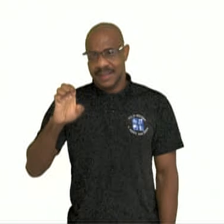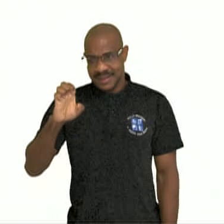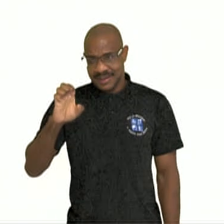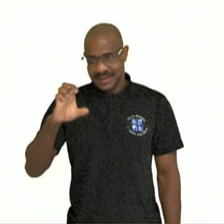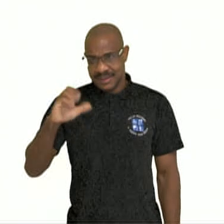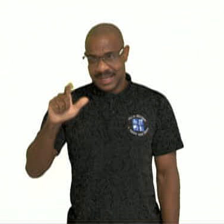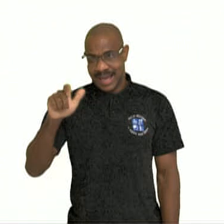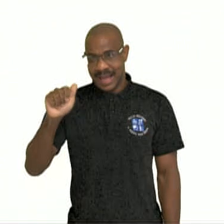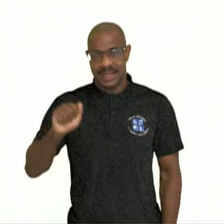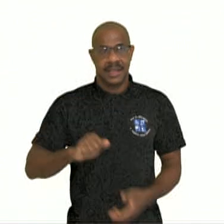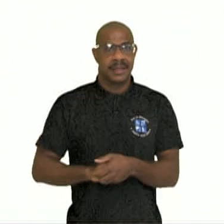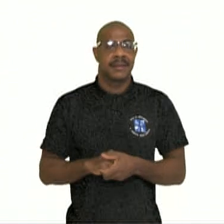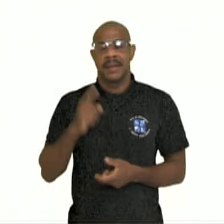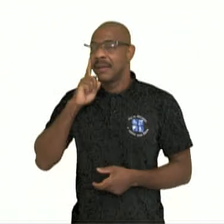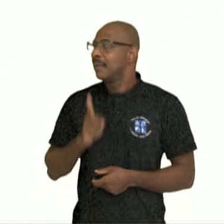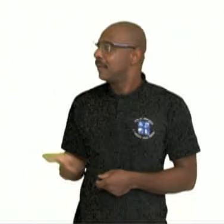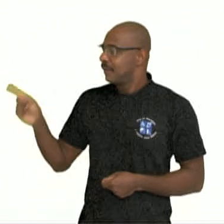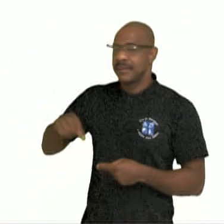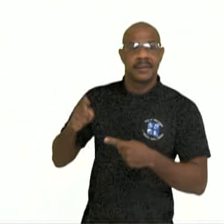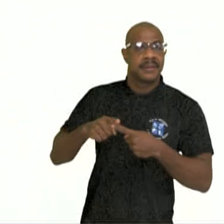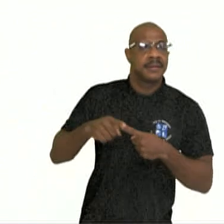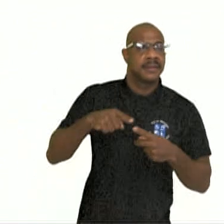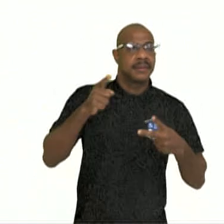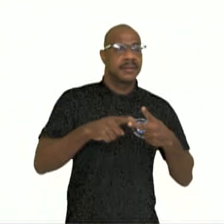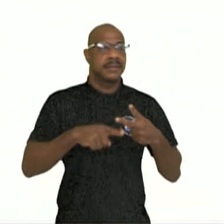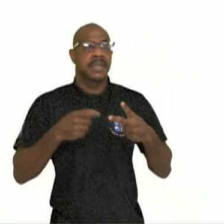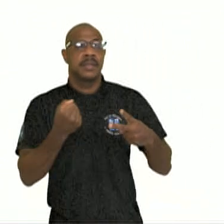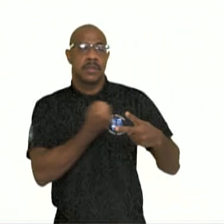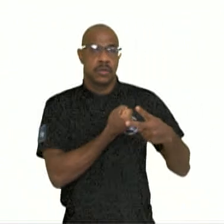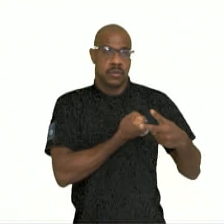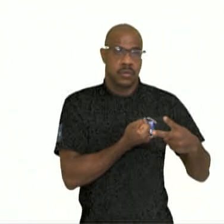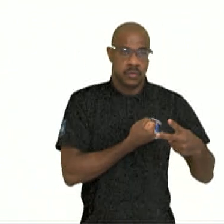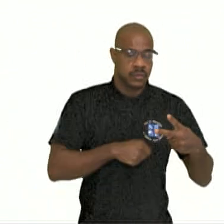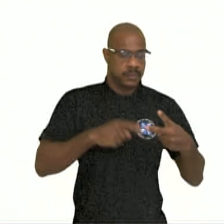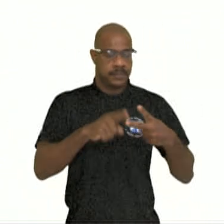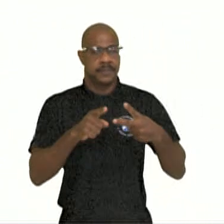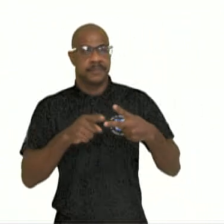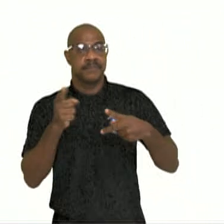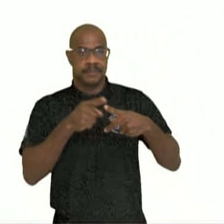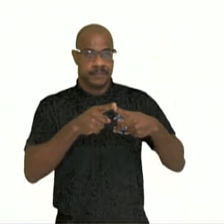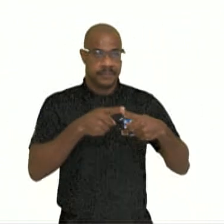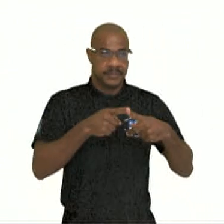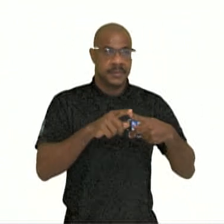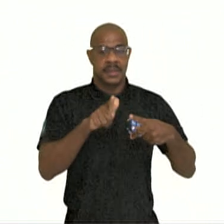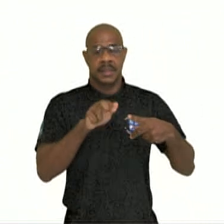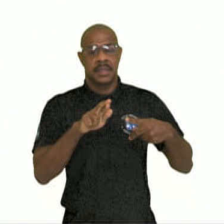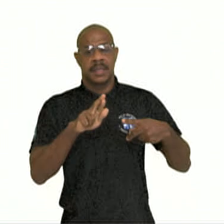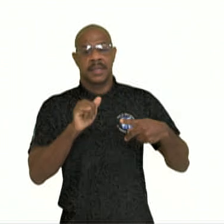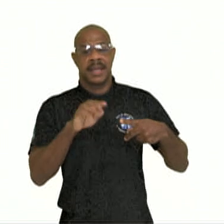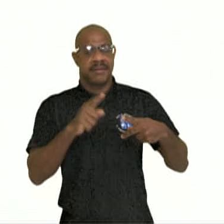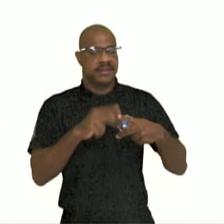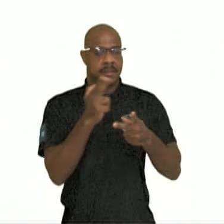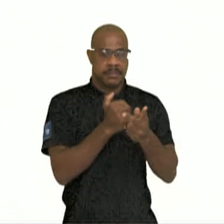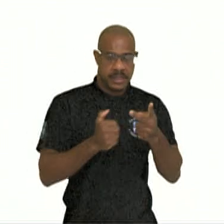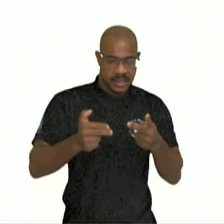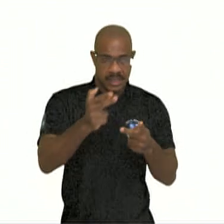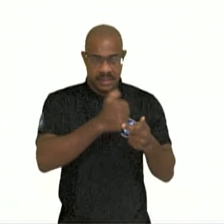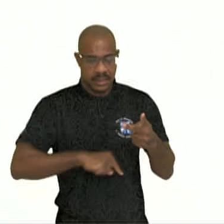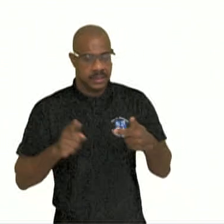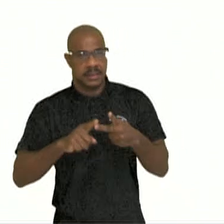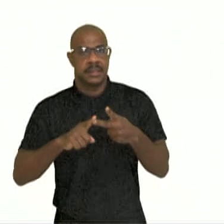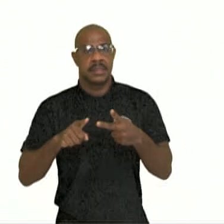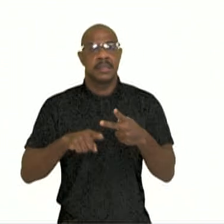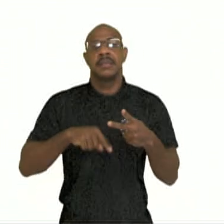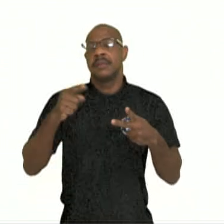onde nós vamos ter escala gráfica e escala numérica, onde a escala gráfica é um desenho, é uma